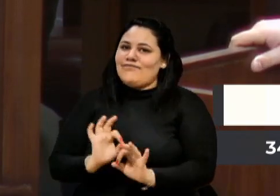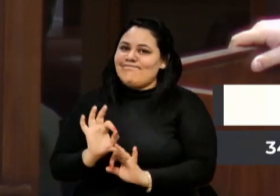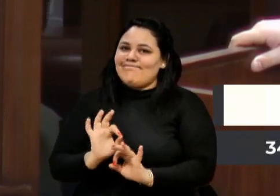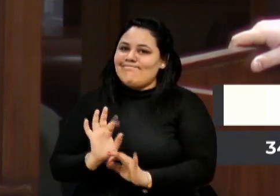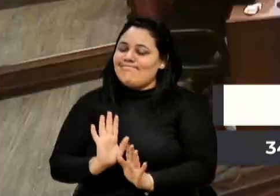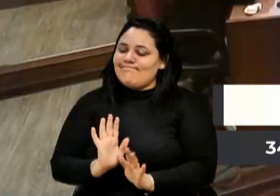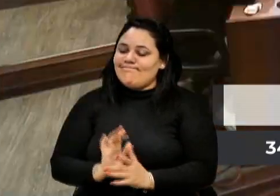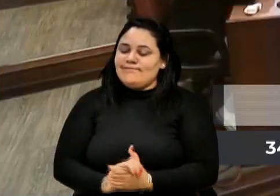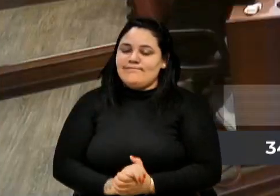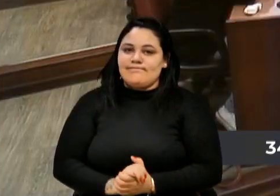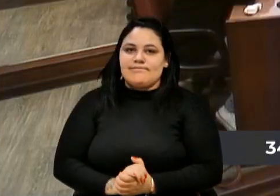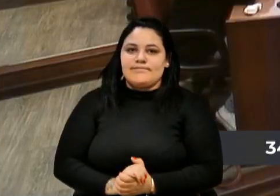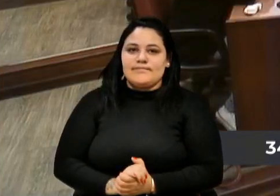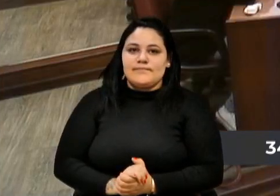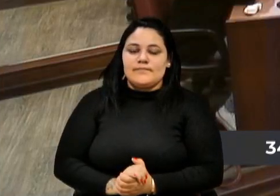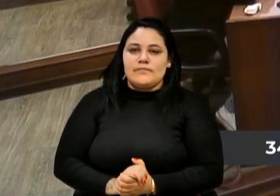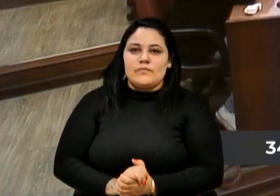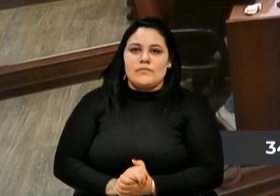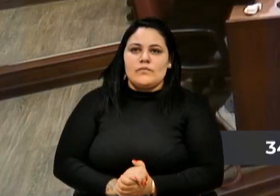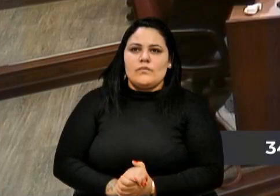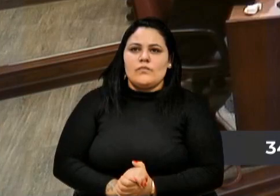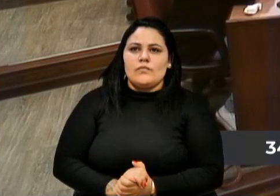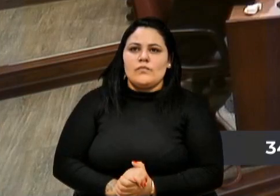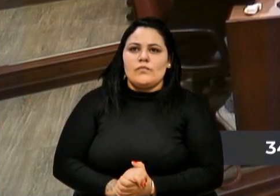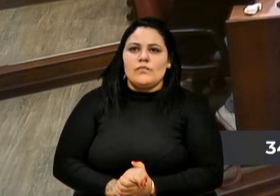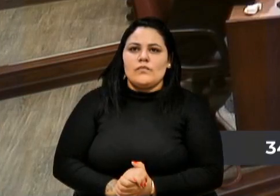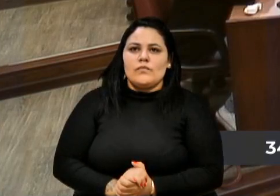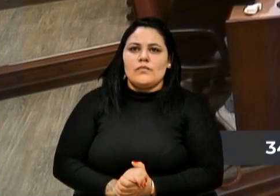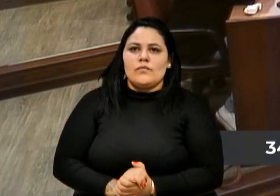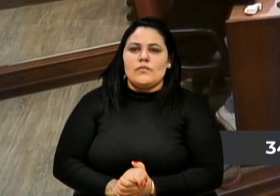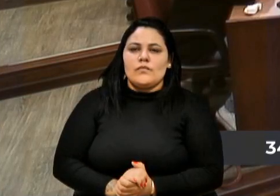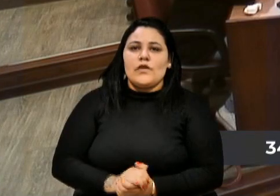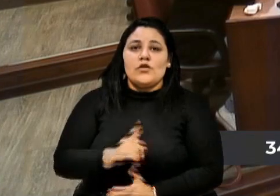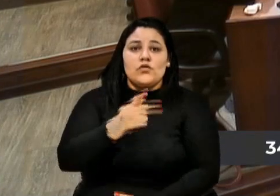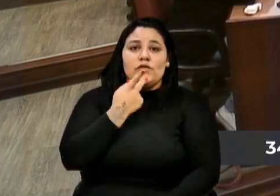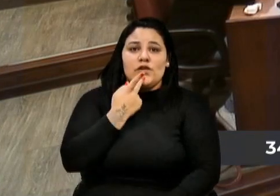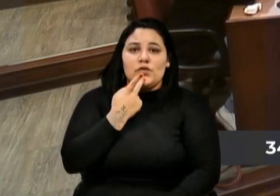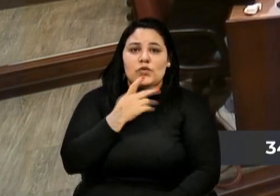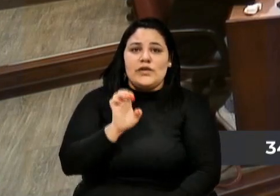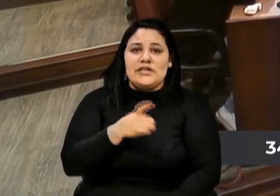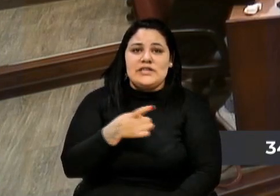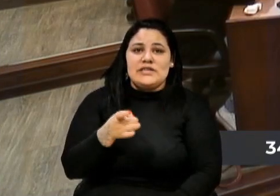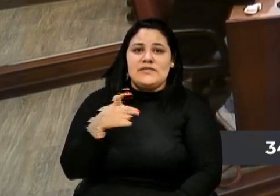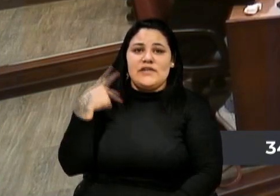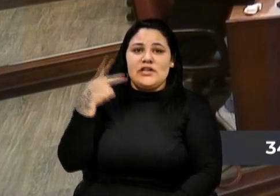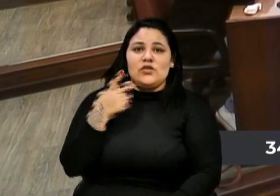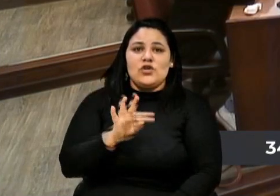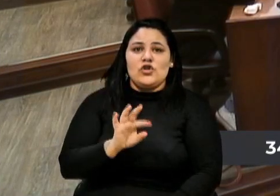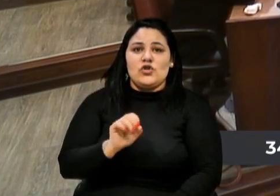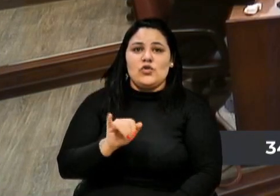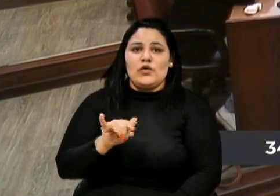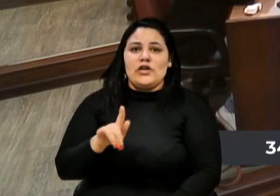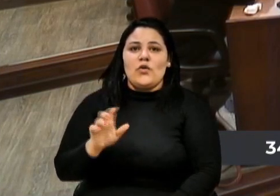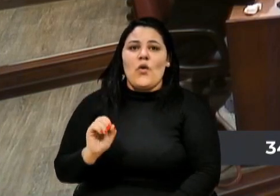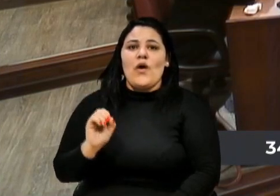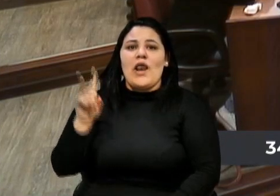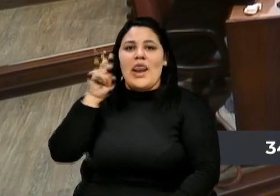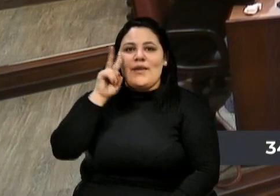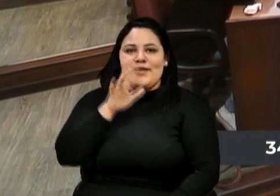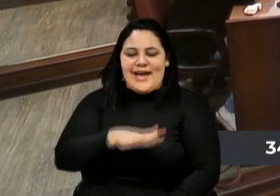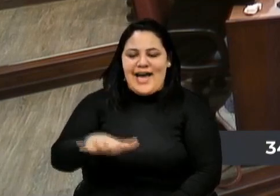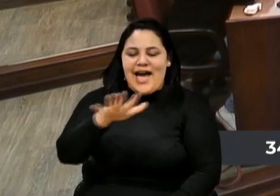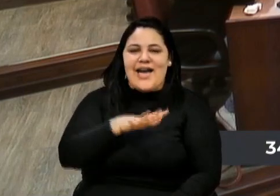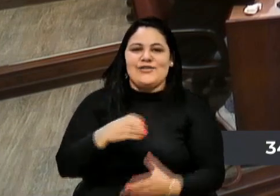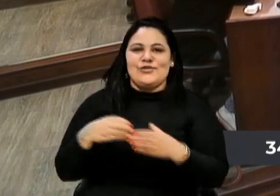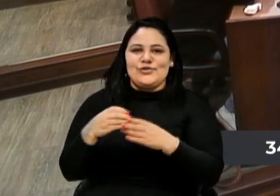Vereador Felipe, o senhor citou o ex-vereador Toigo, que foi um visionário na área do turismo, né? Eu ficava olhando as falas